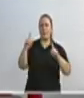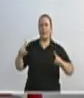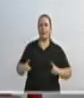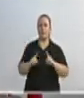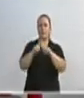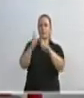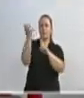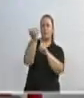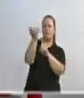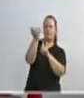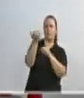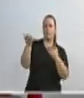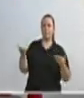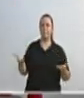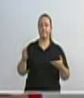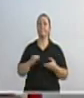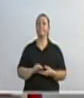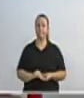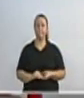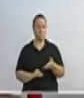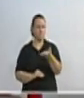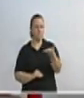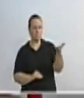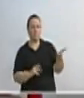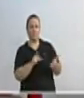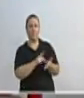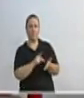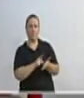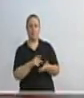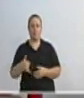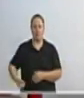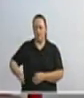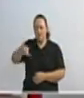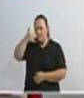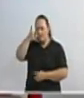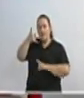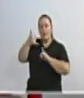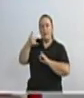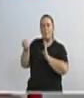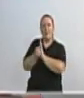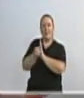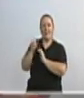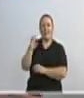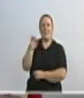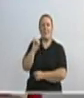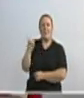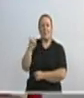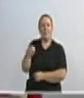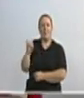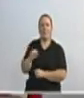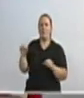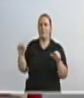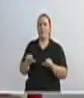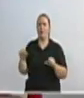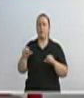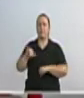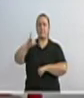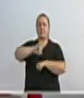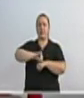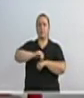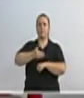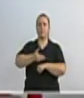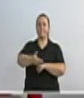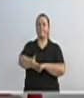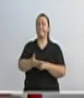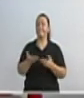colegas vereadores se eu estou mentindo, o sinal de celular da Oi aqui na Câmara de Vereadores é péssimo, no centro da cidade. Então,